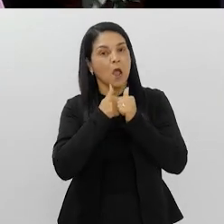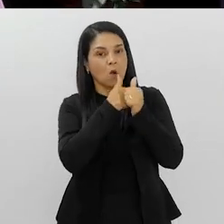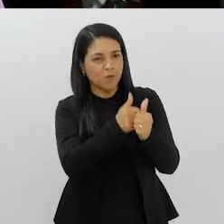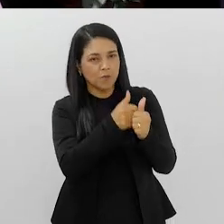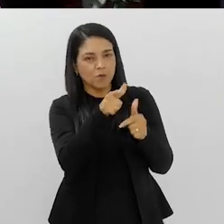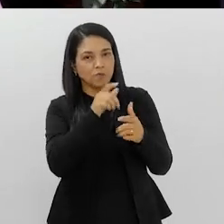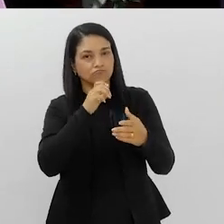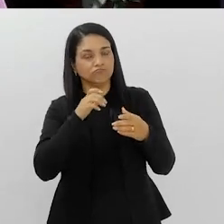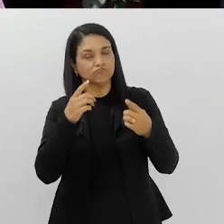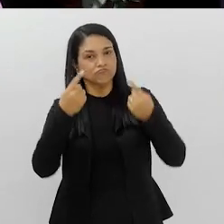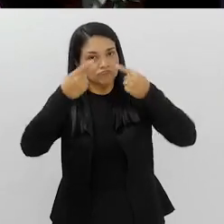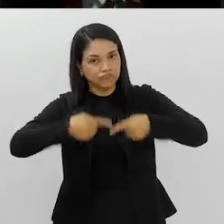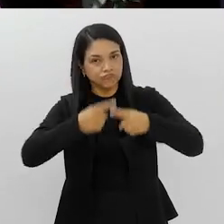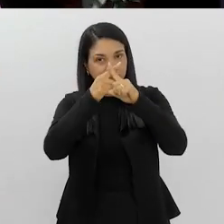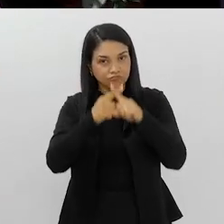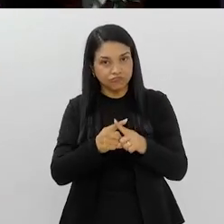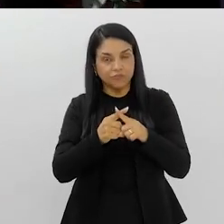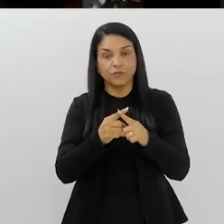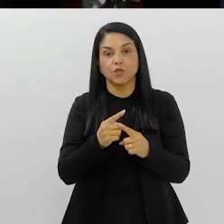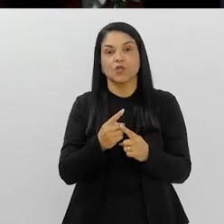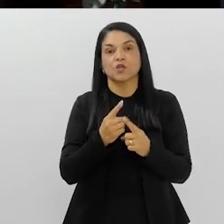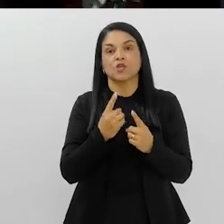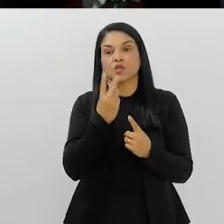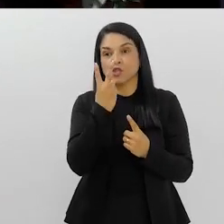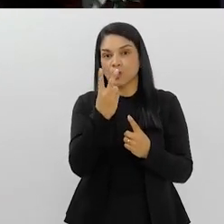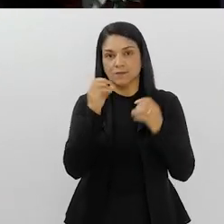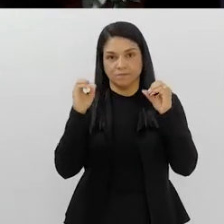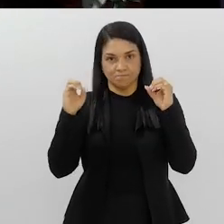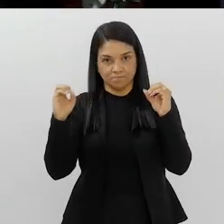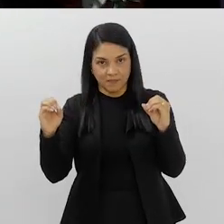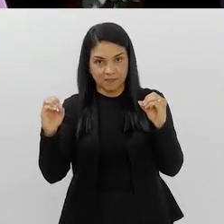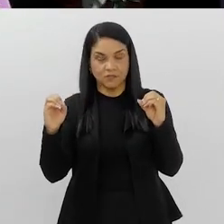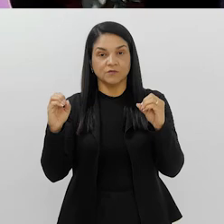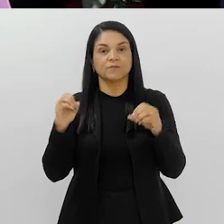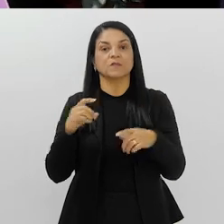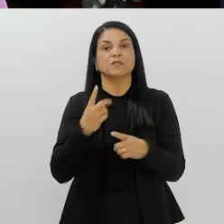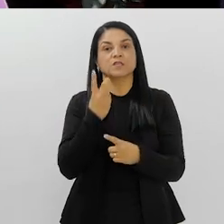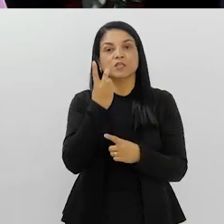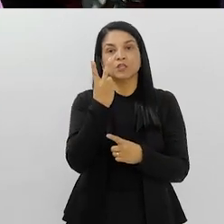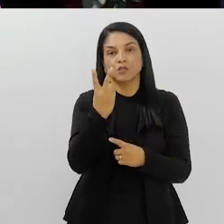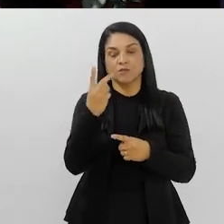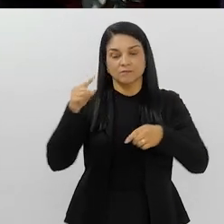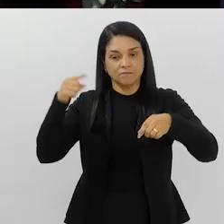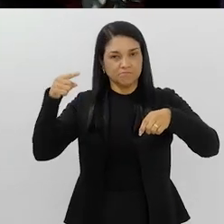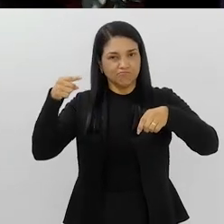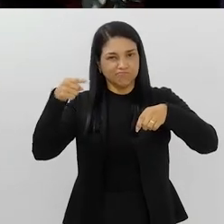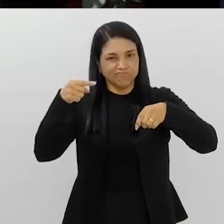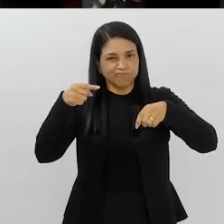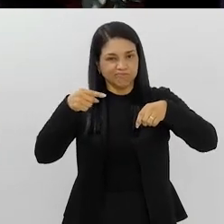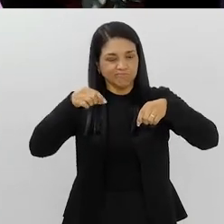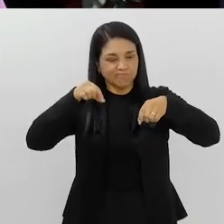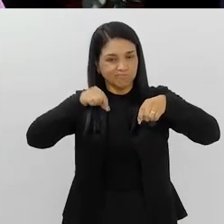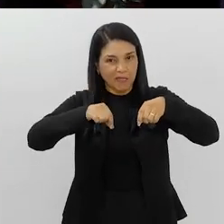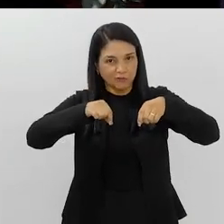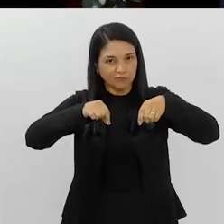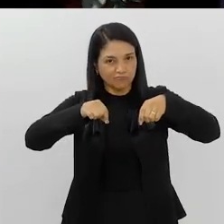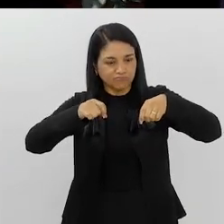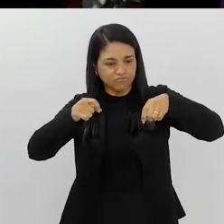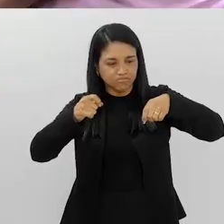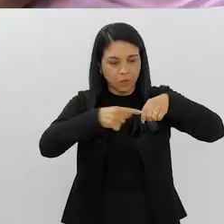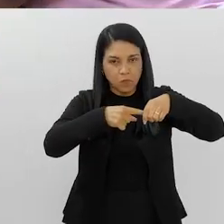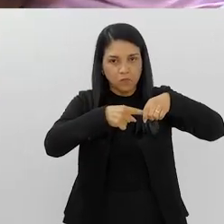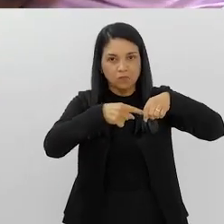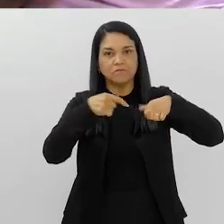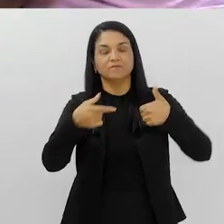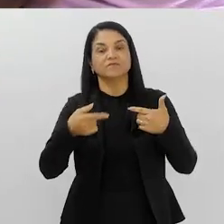E foi a decisão. Dois empates, mas no segundo jogo tivemos os tiros livres da marca do pênalti. E aí, o que, que a gente pode